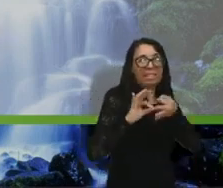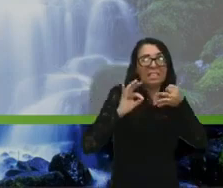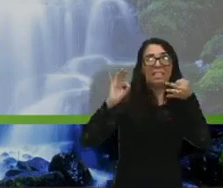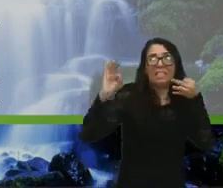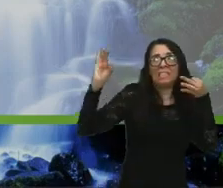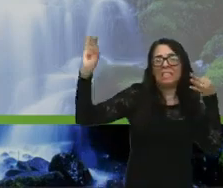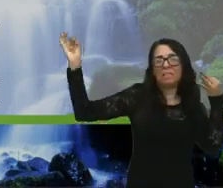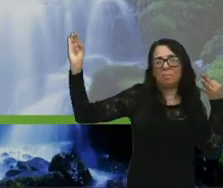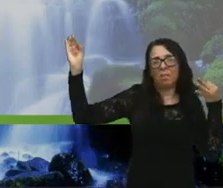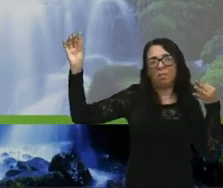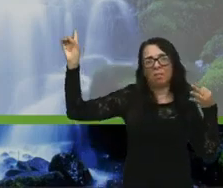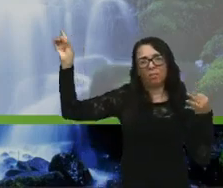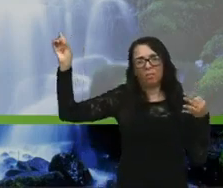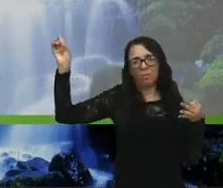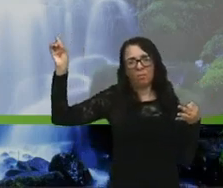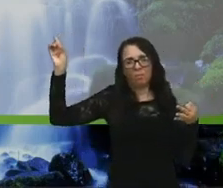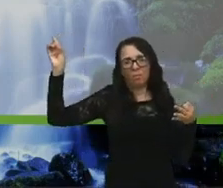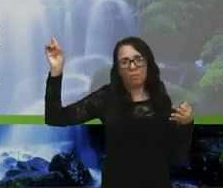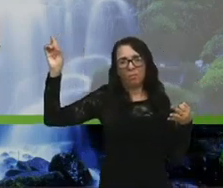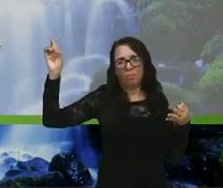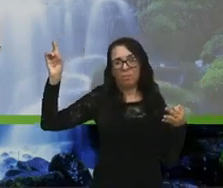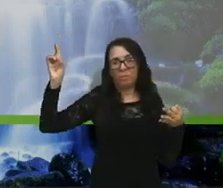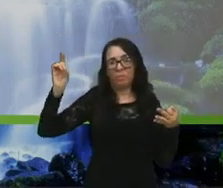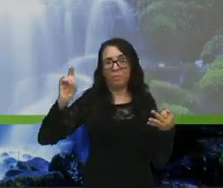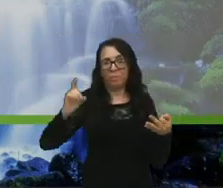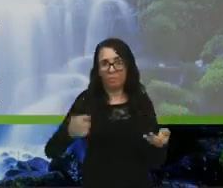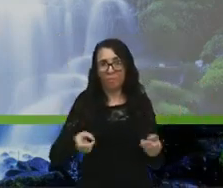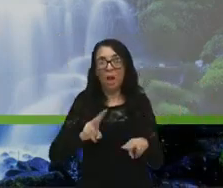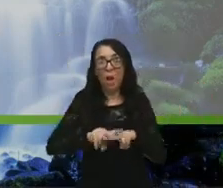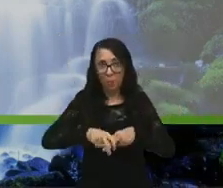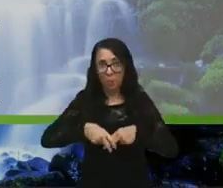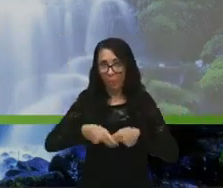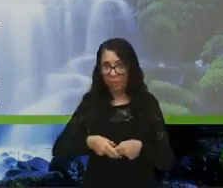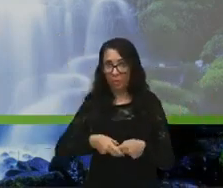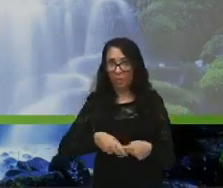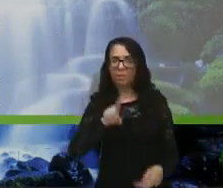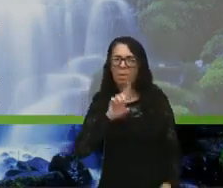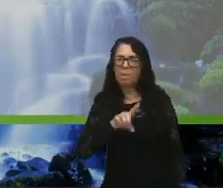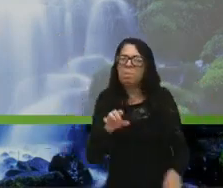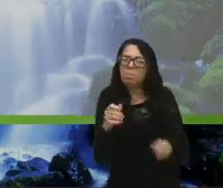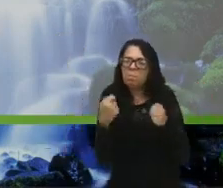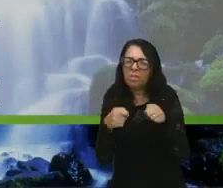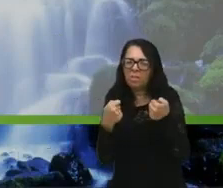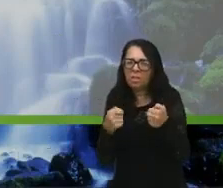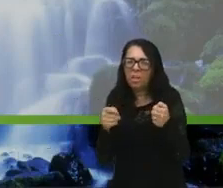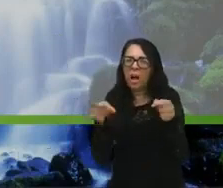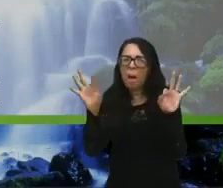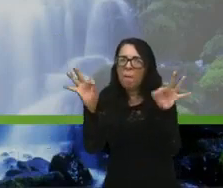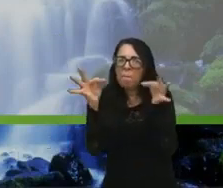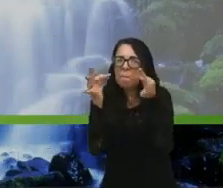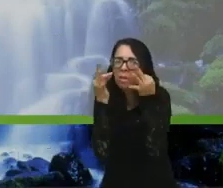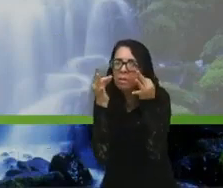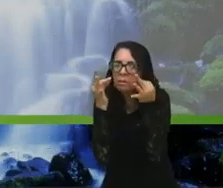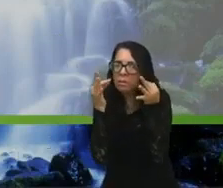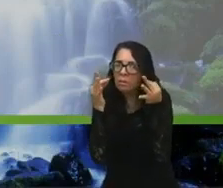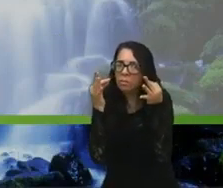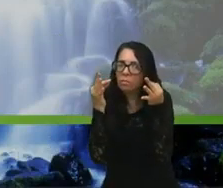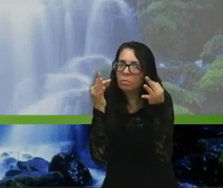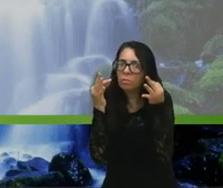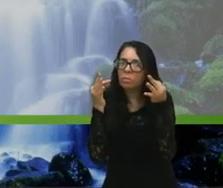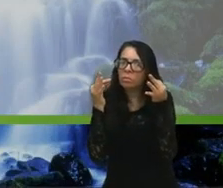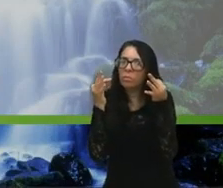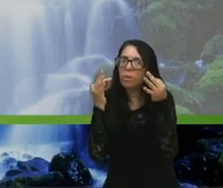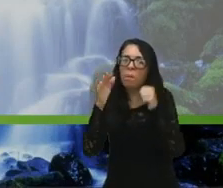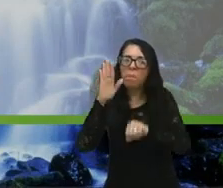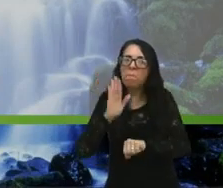ficam insistindo para que Deus lhe dê bens materiais, conquistas materiais, Deus não dá, mas